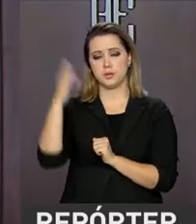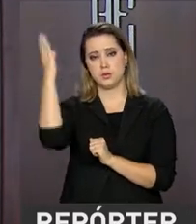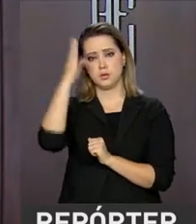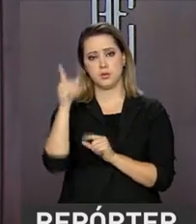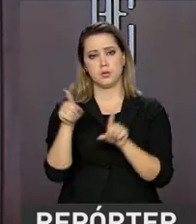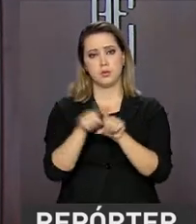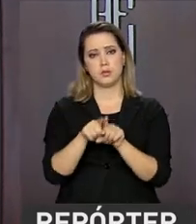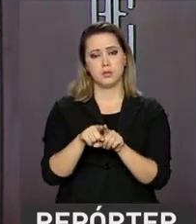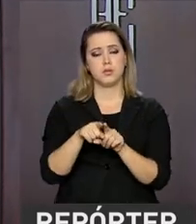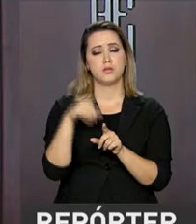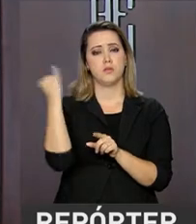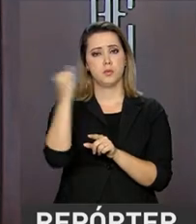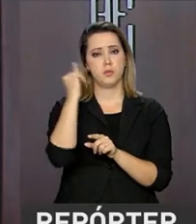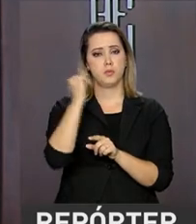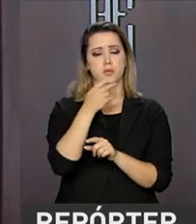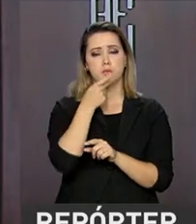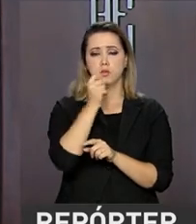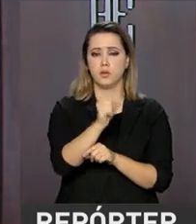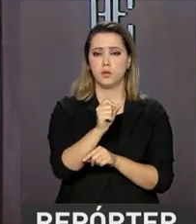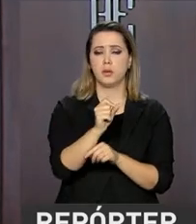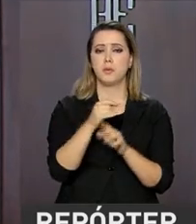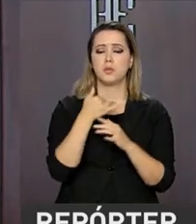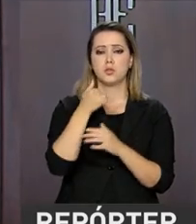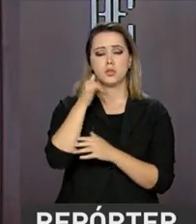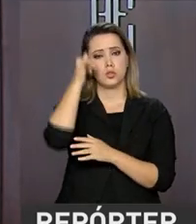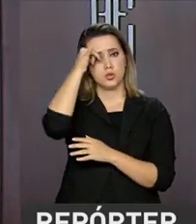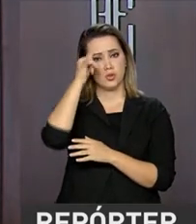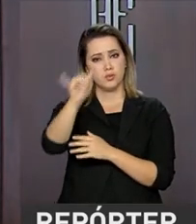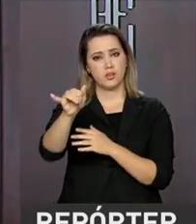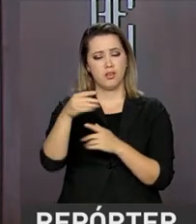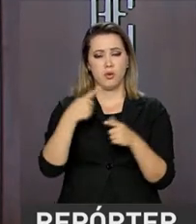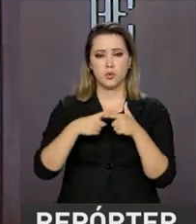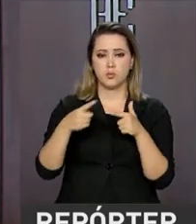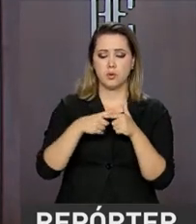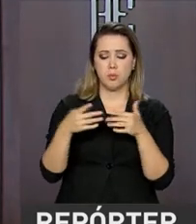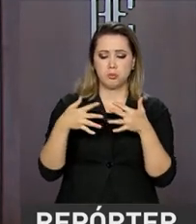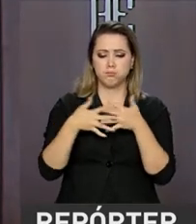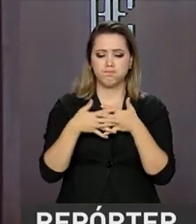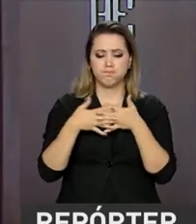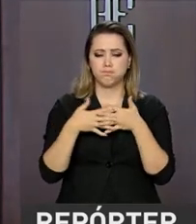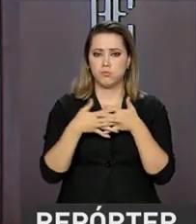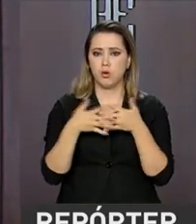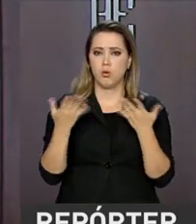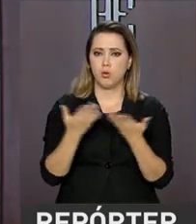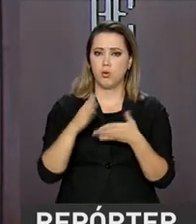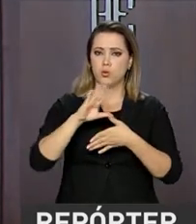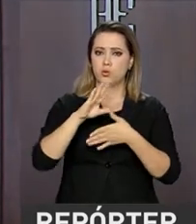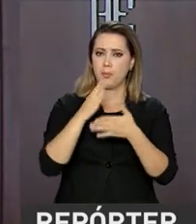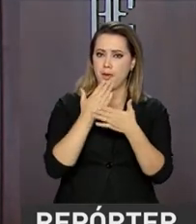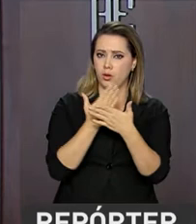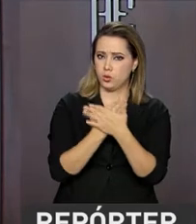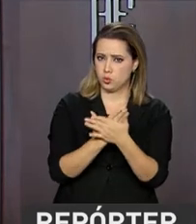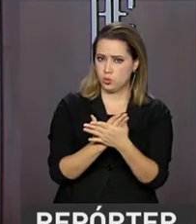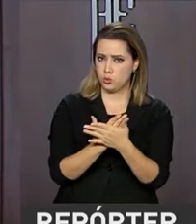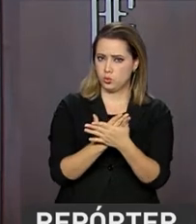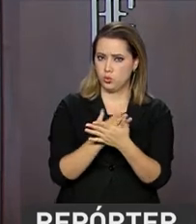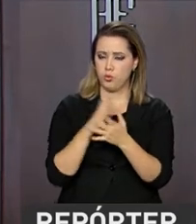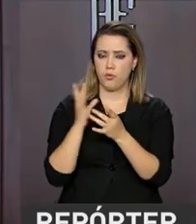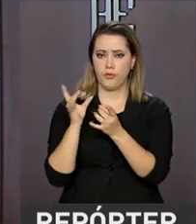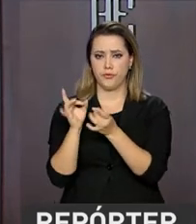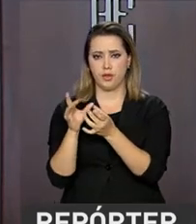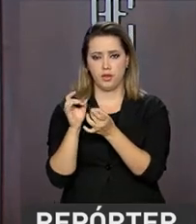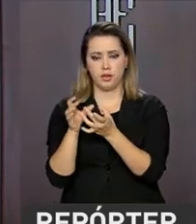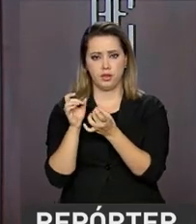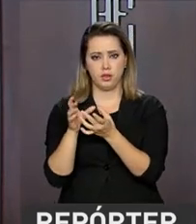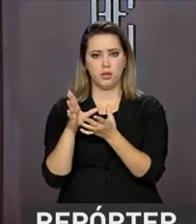retire os países que compõem o mercosul os entraves que hoje dificulta o que o mercosul realize a sua vocação